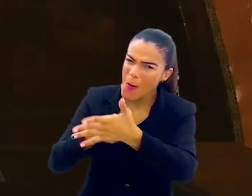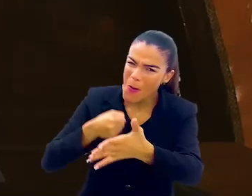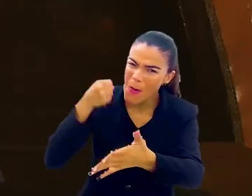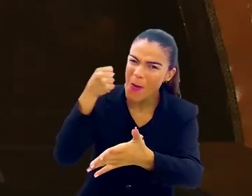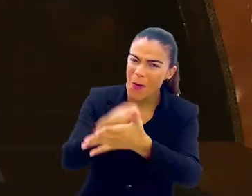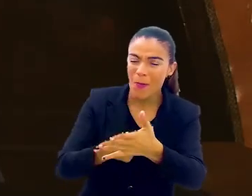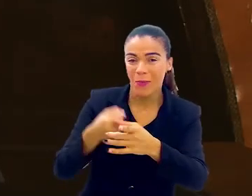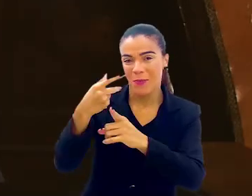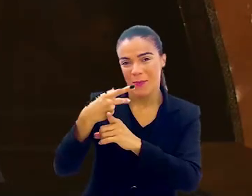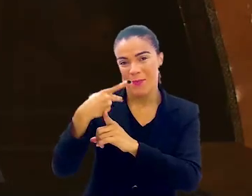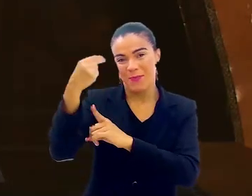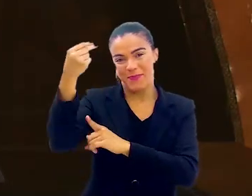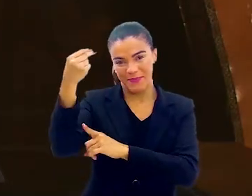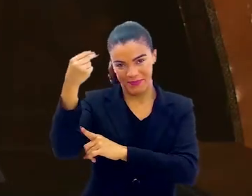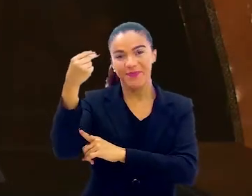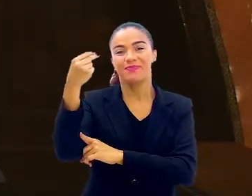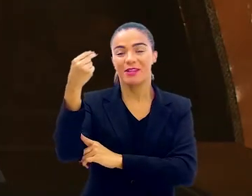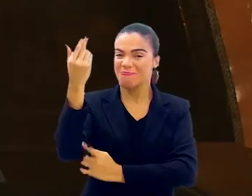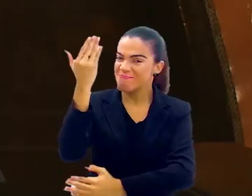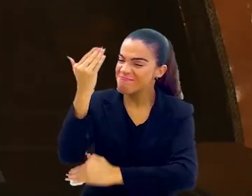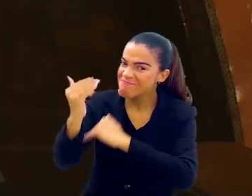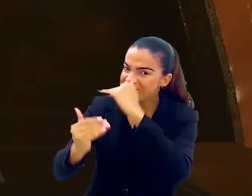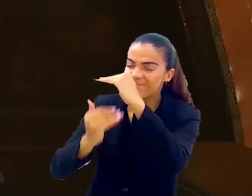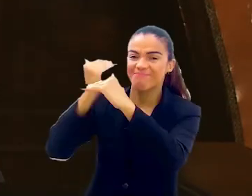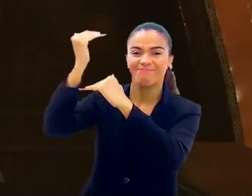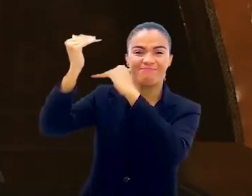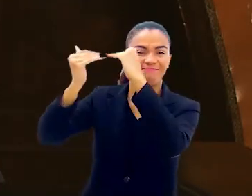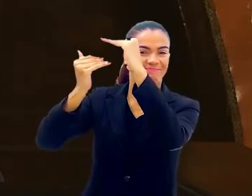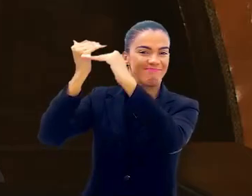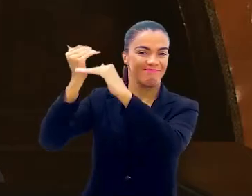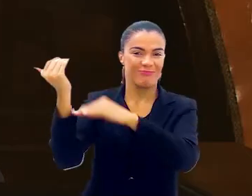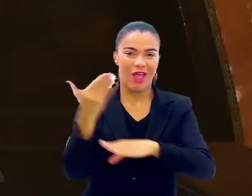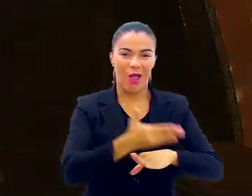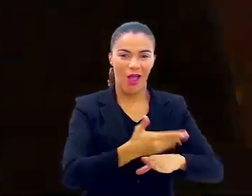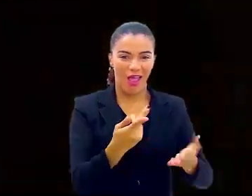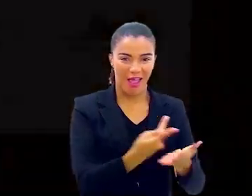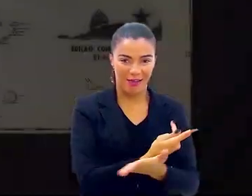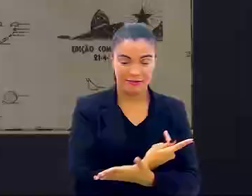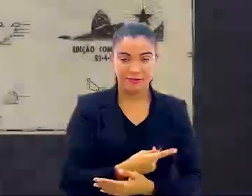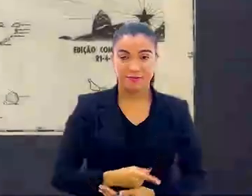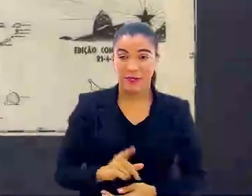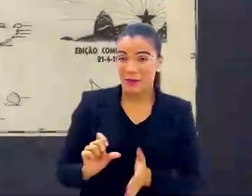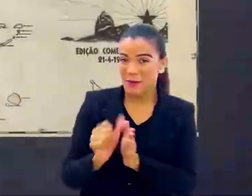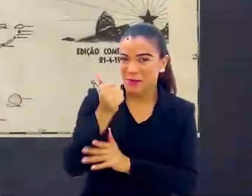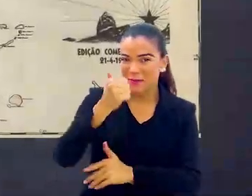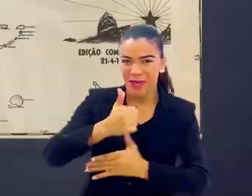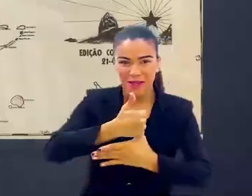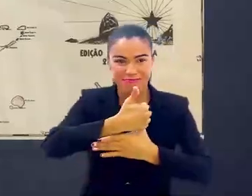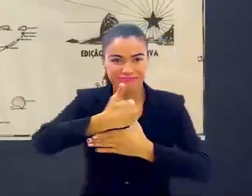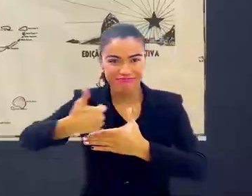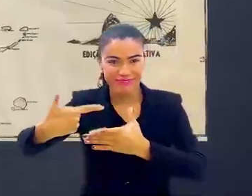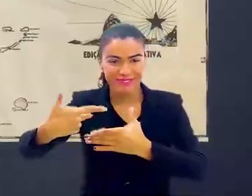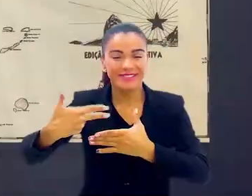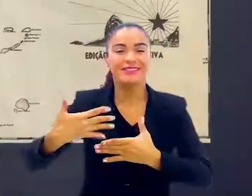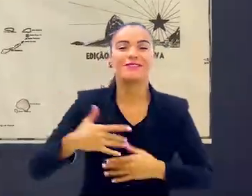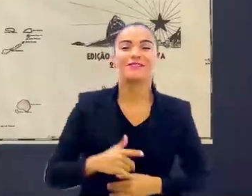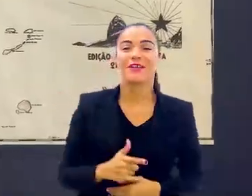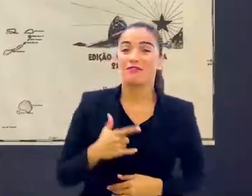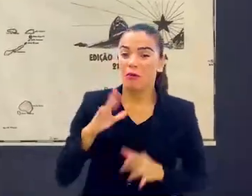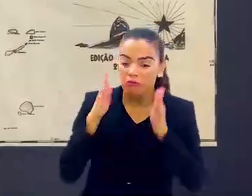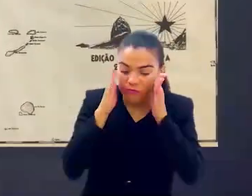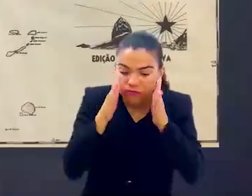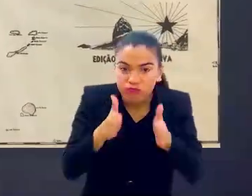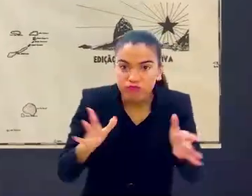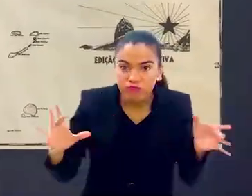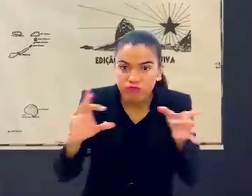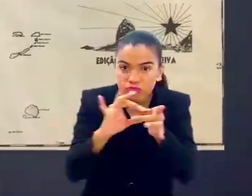os acertos sejam muito superiores aos erros. Nesse primeiro episódio, vamos nos concentrar